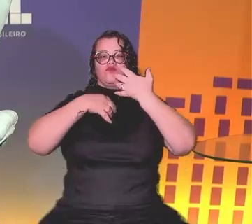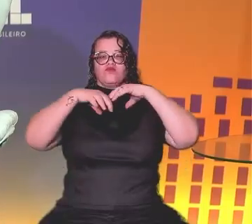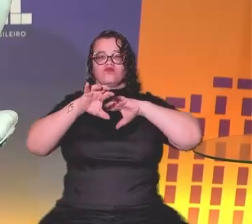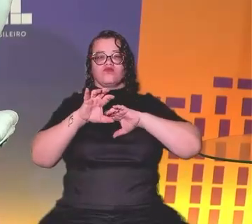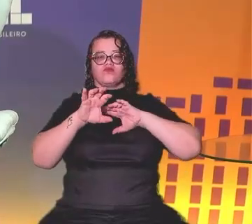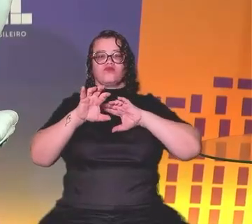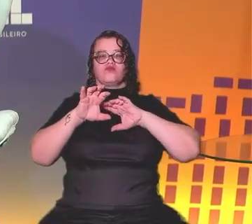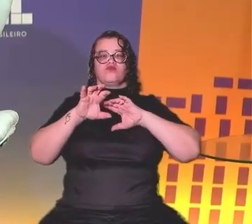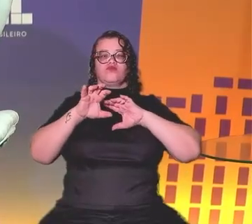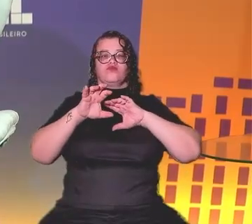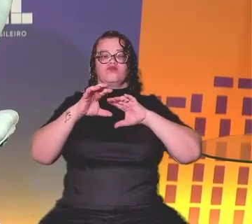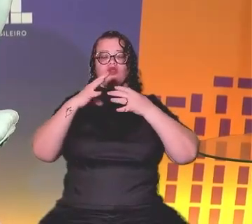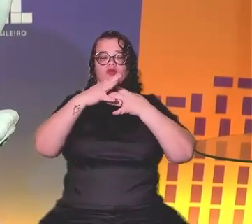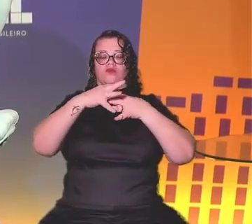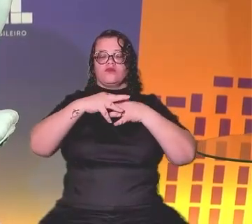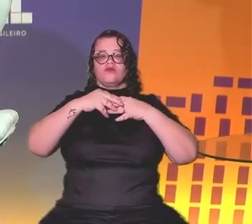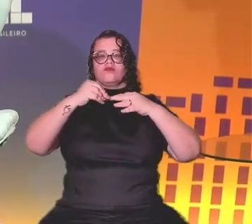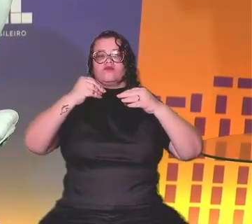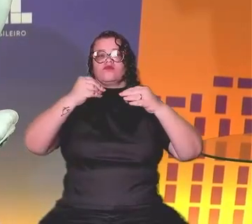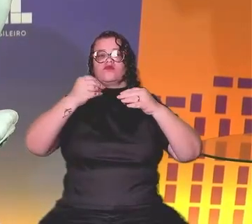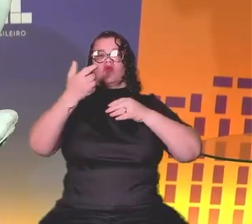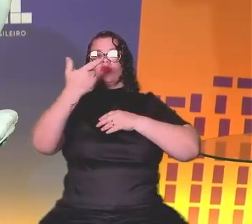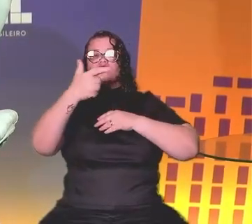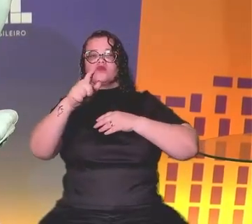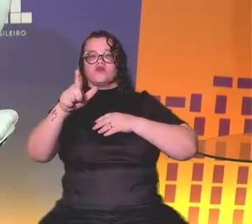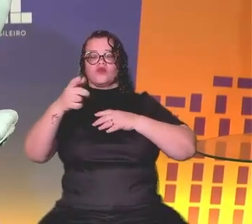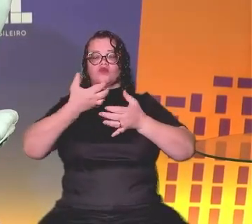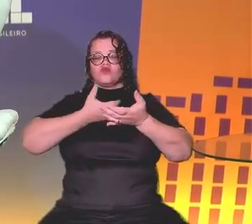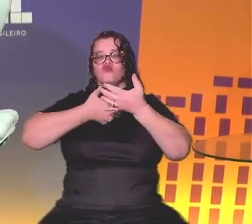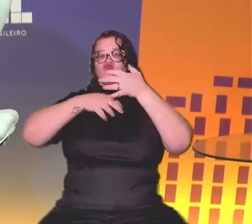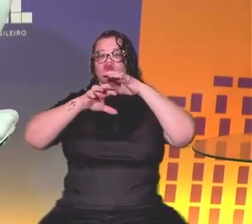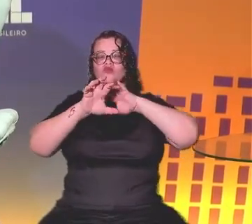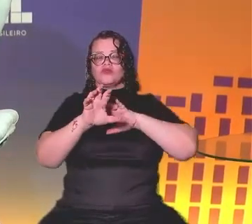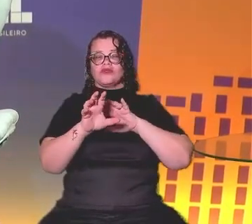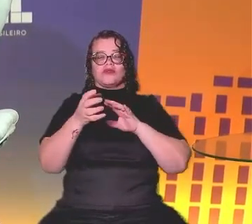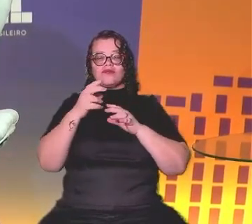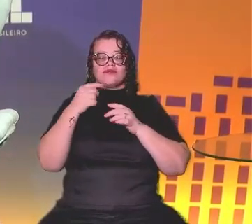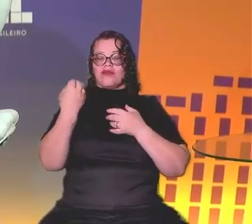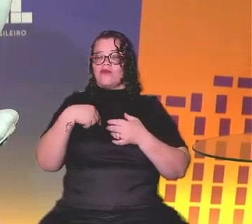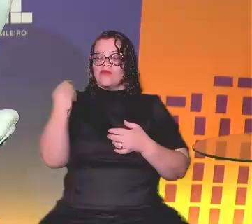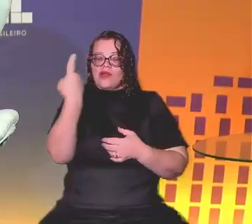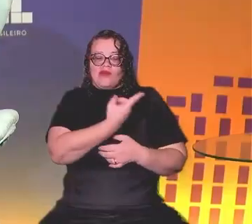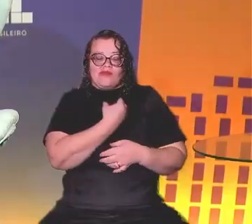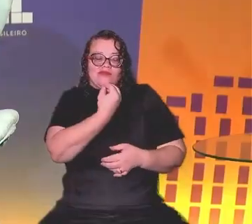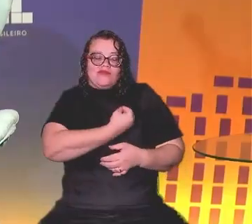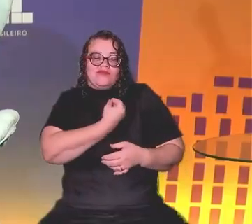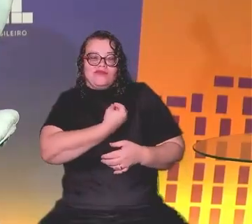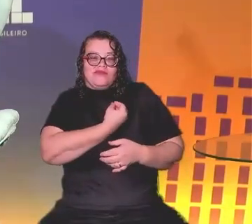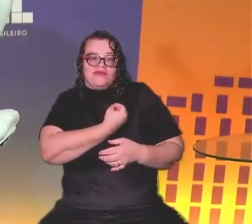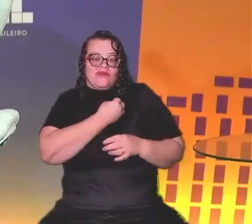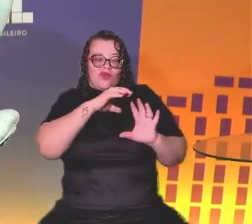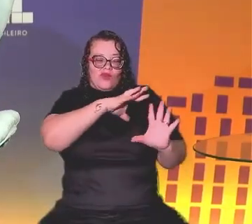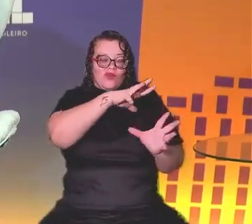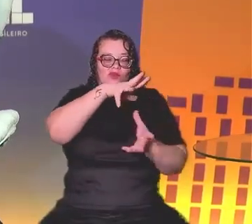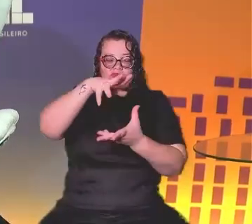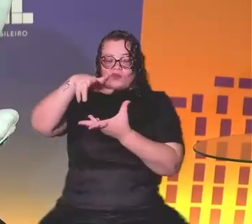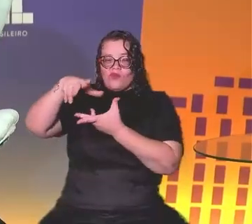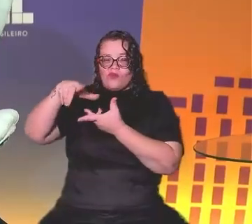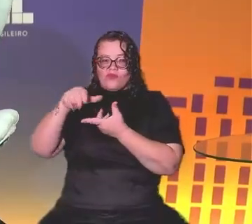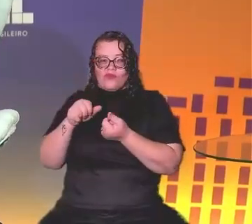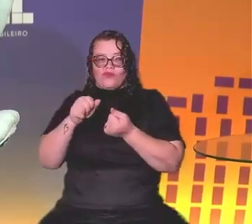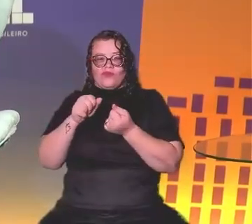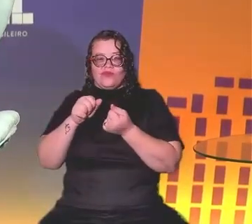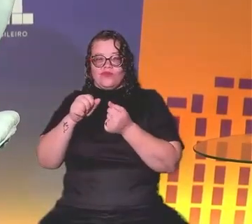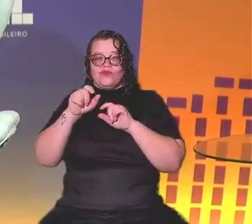vive num mundo que a gente vai ser julgado de toda forma. Então não tem por que você ter medo. Tem uma frase do Freud,